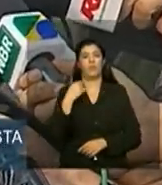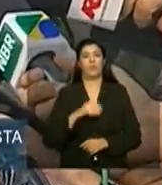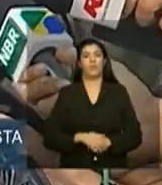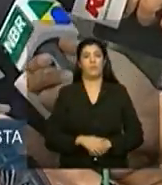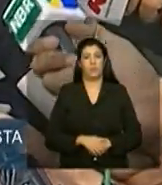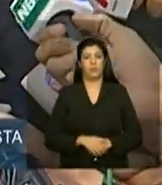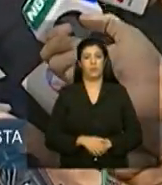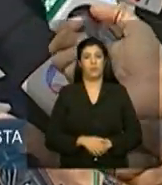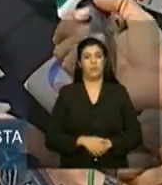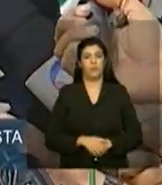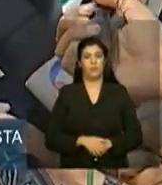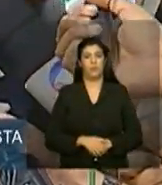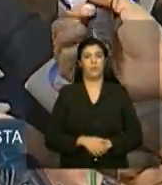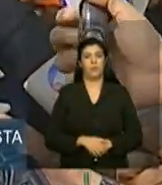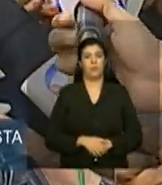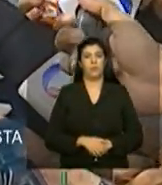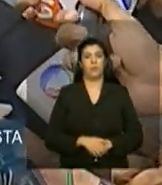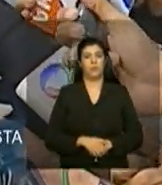Goulart.